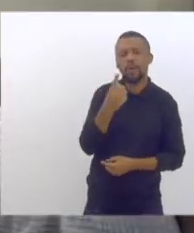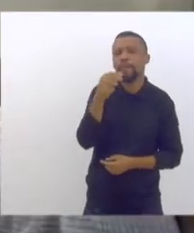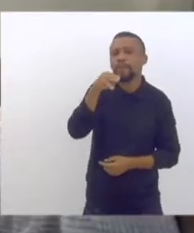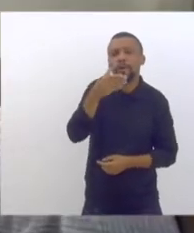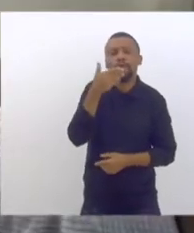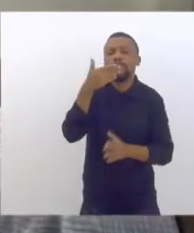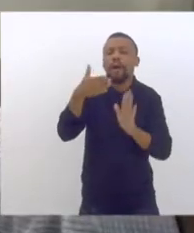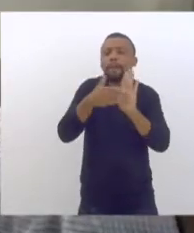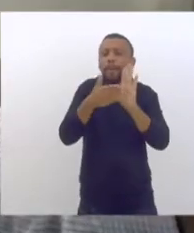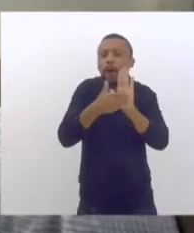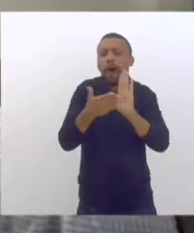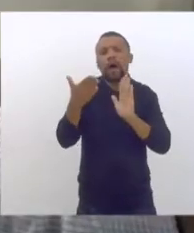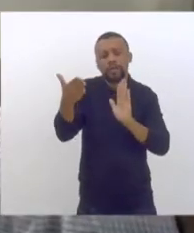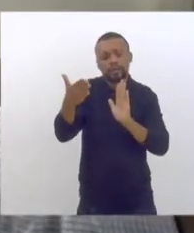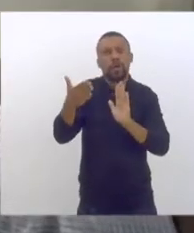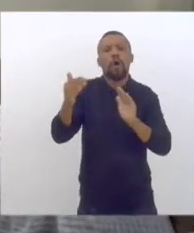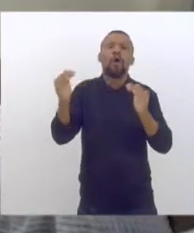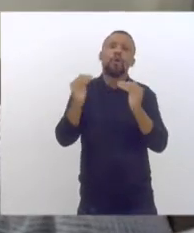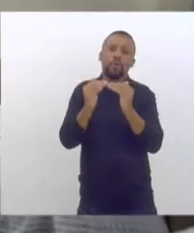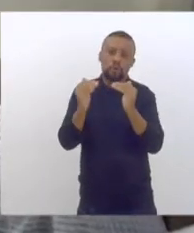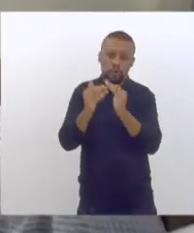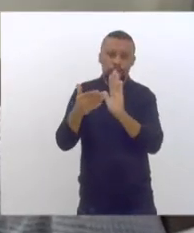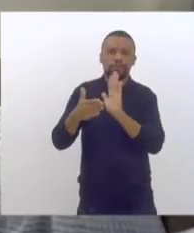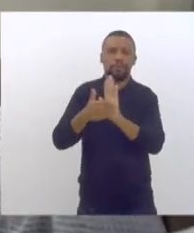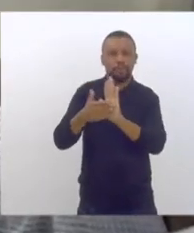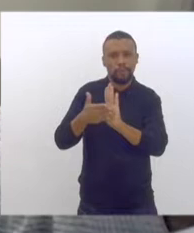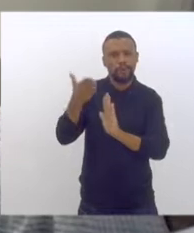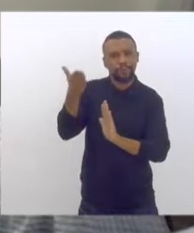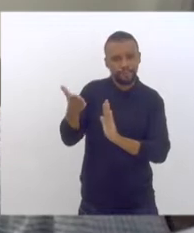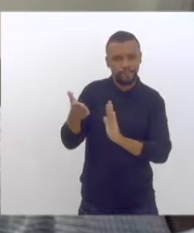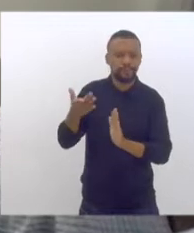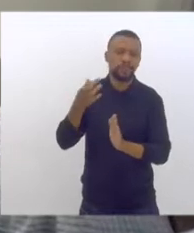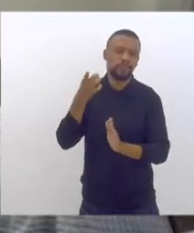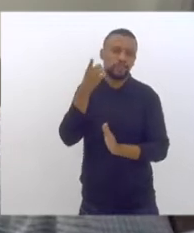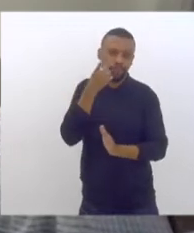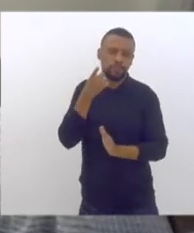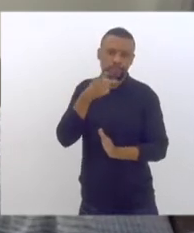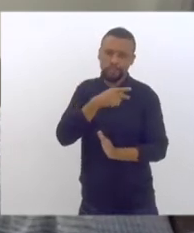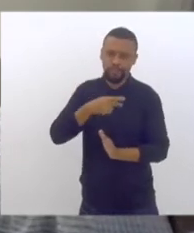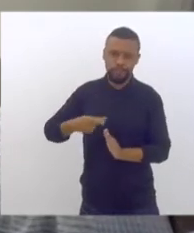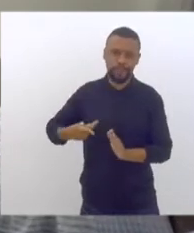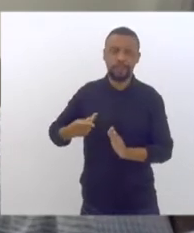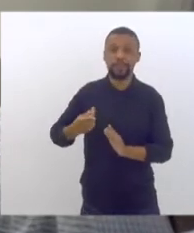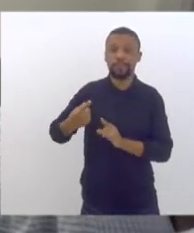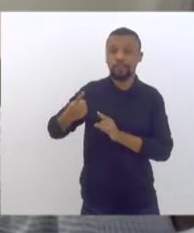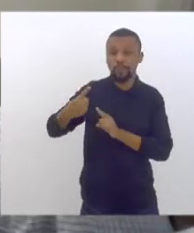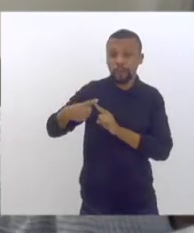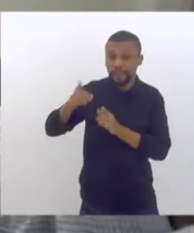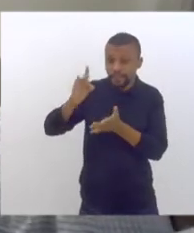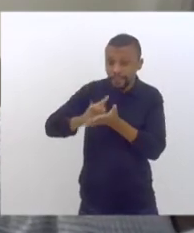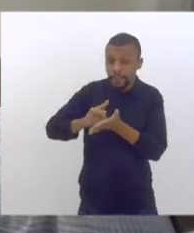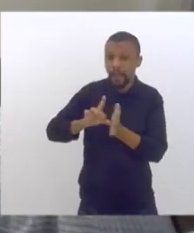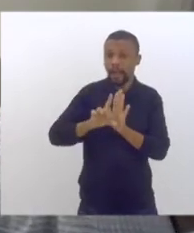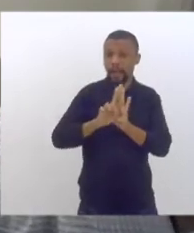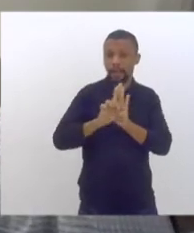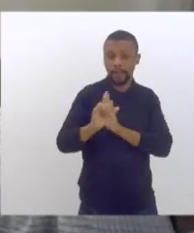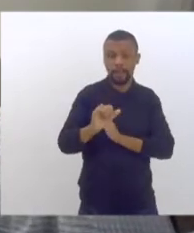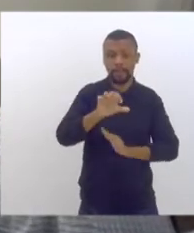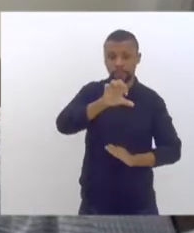fazer uma proposta de cerveja concordo com a proposta de Mata excelência porque na verdade a a lei 9395